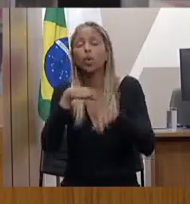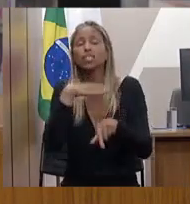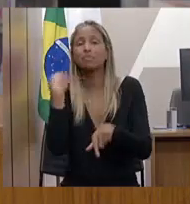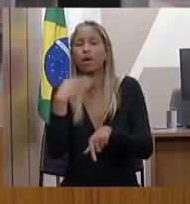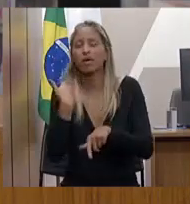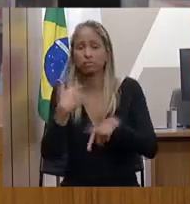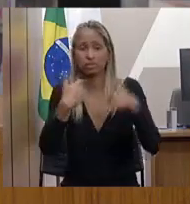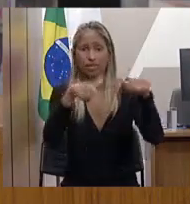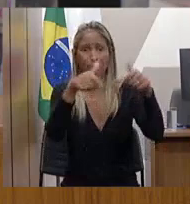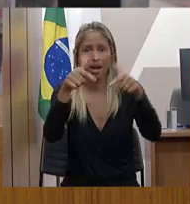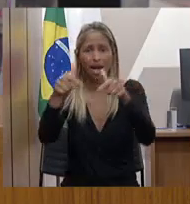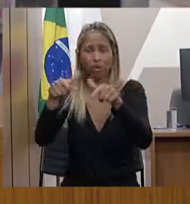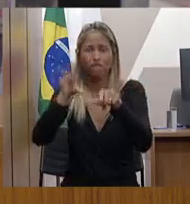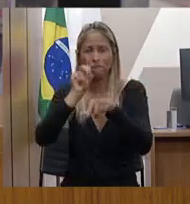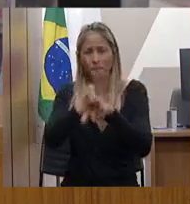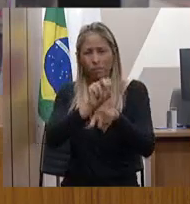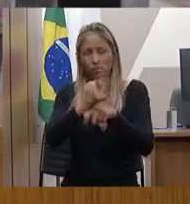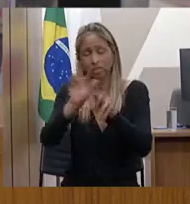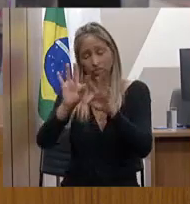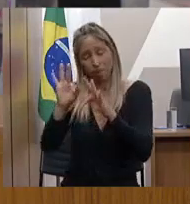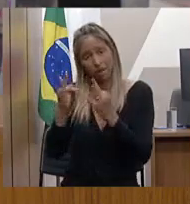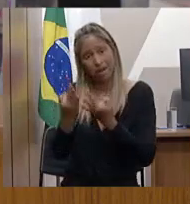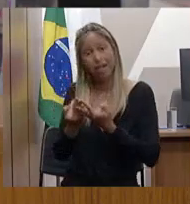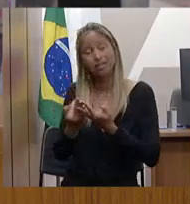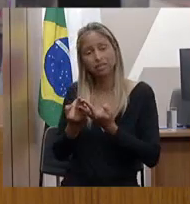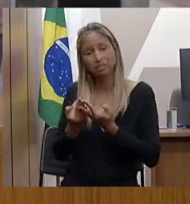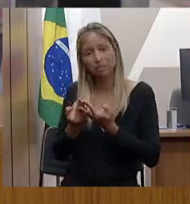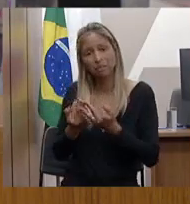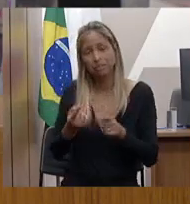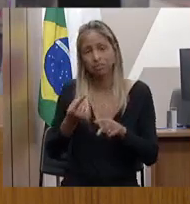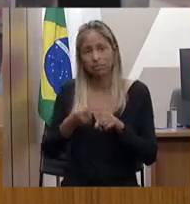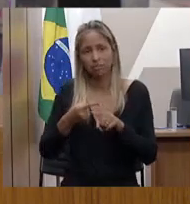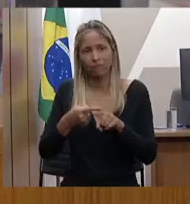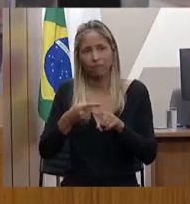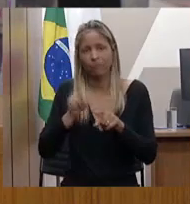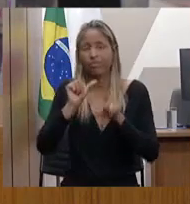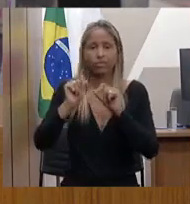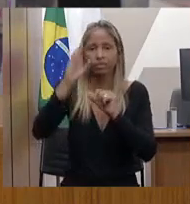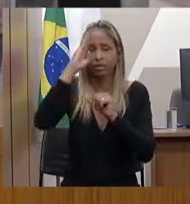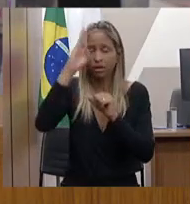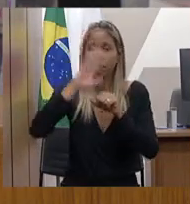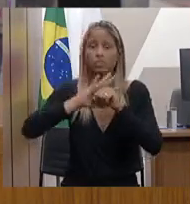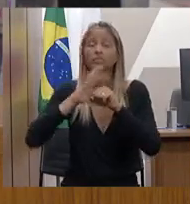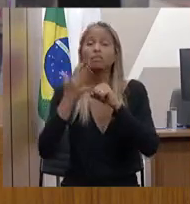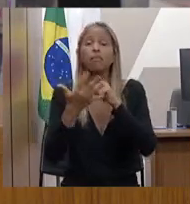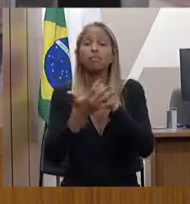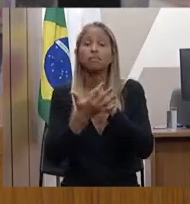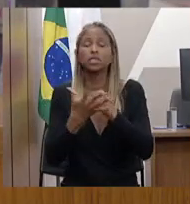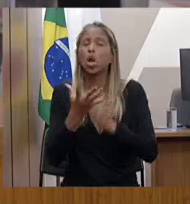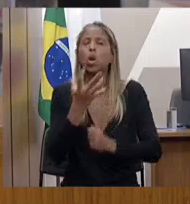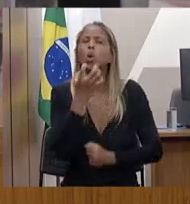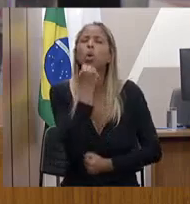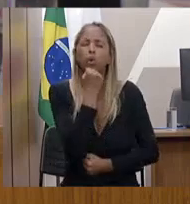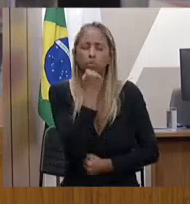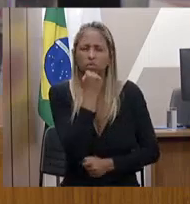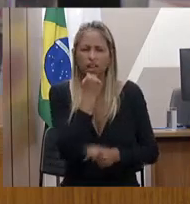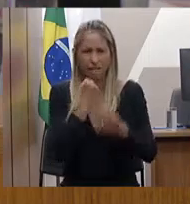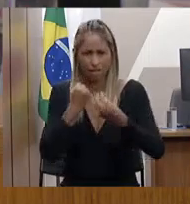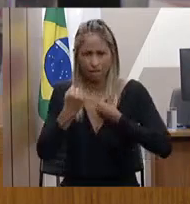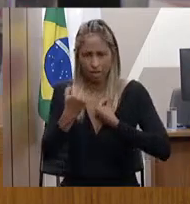muitos trabalhadores contaminaram seus familiares porque o que foi essencial na pandemia no Brasil foi o lucro não foi a